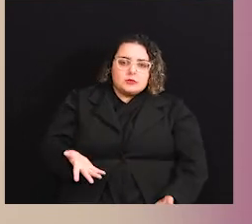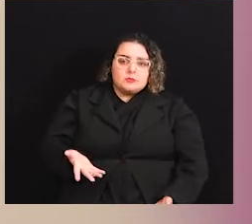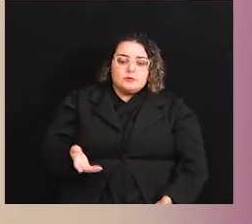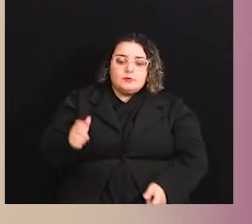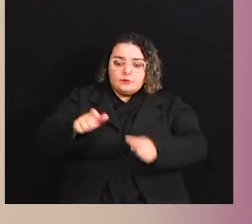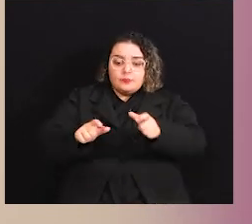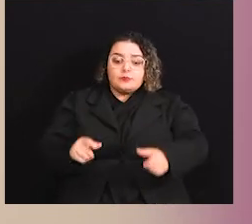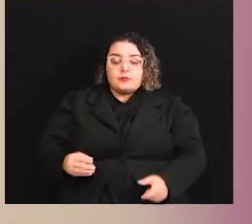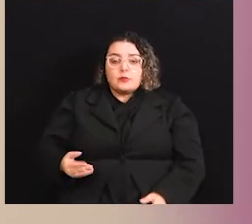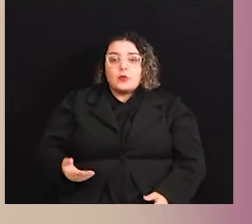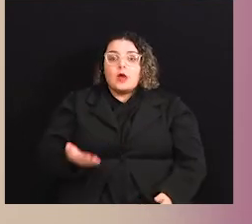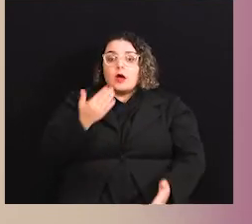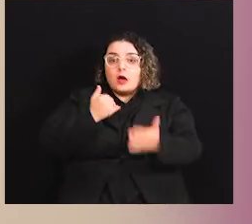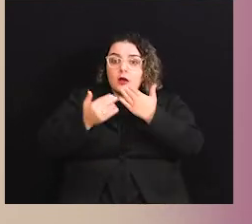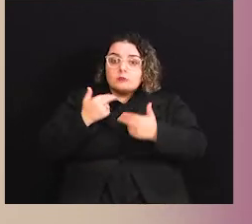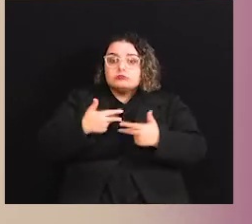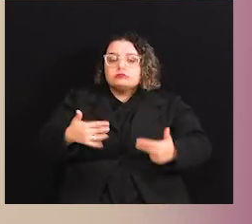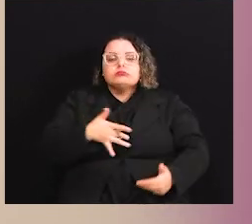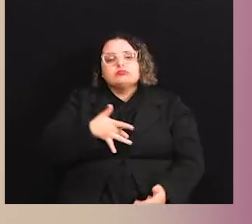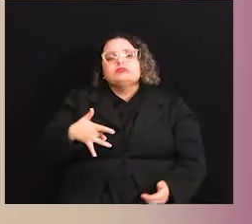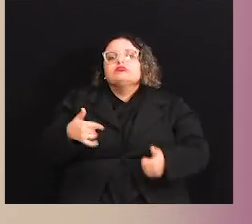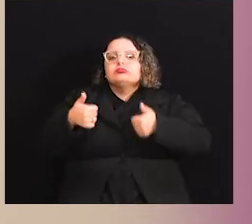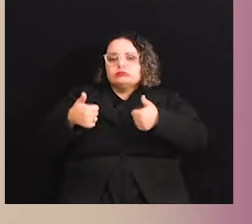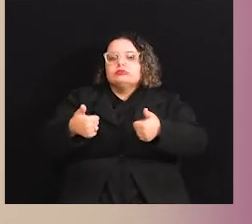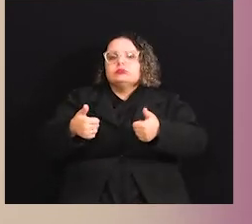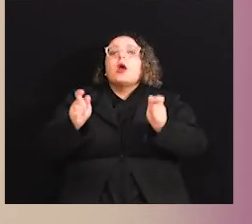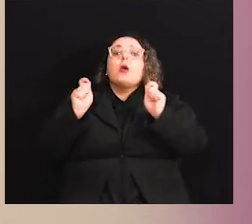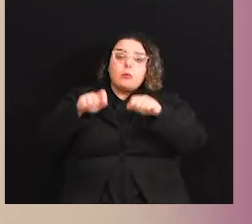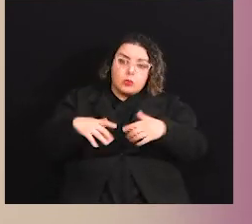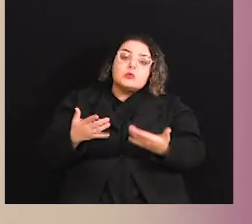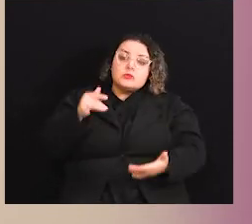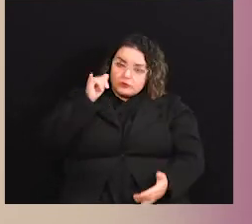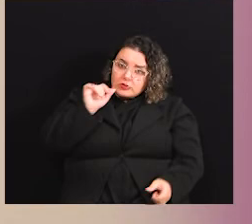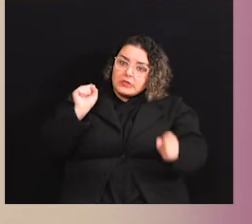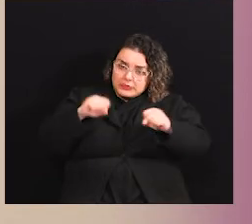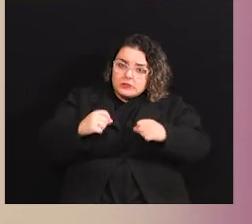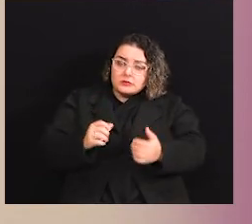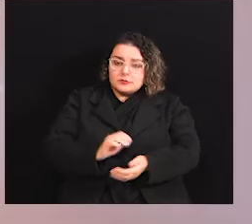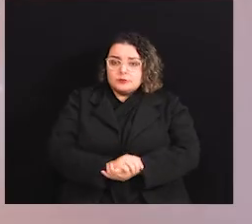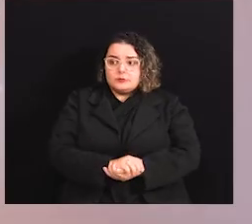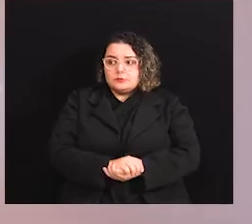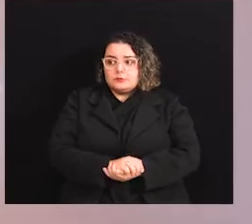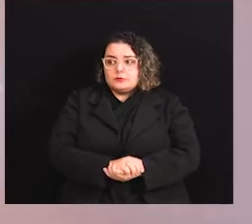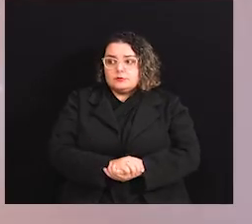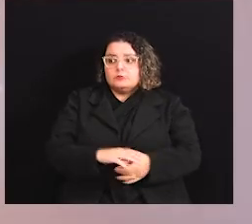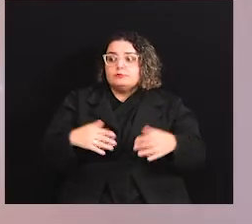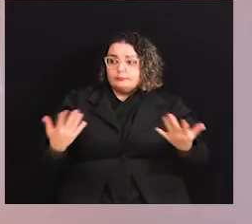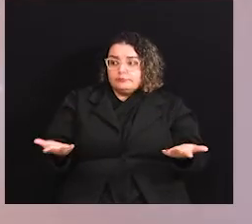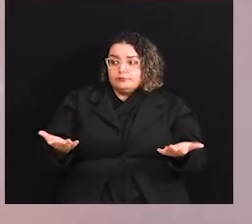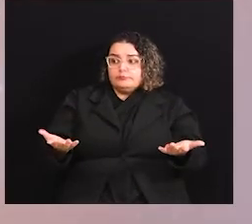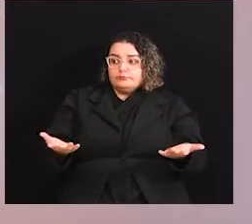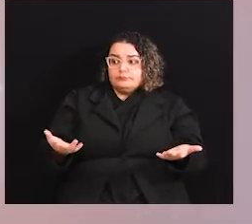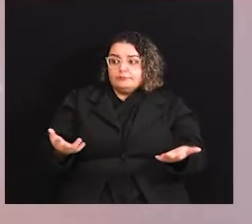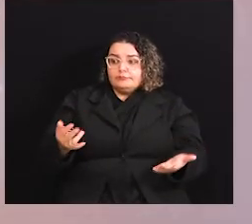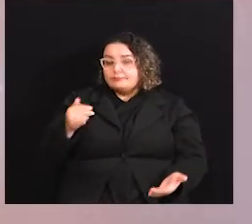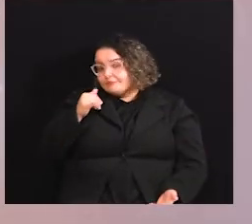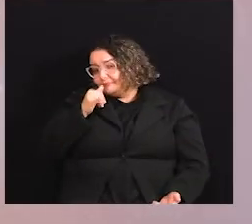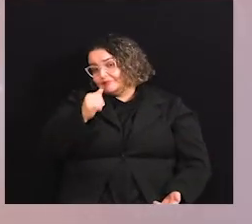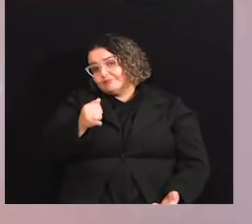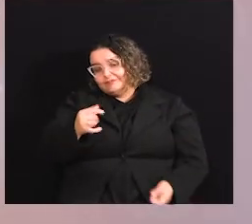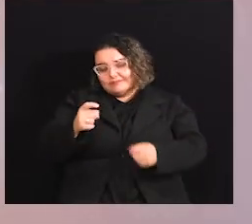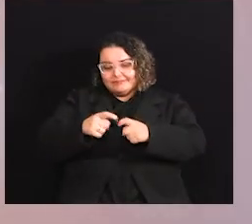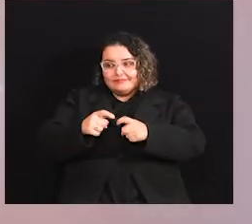pessoas que têm um hábito alimentar muito mais saudável, é possível evitar sim. Tá aí, então, o recado do